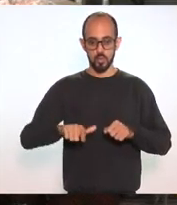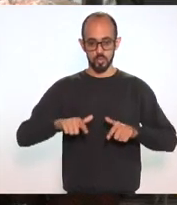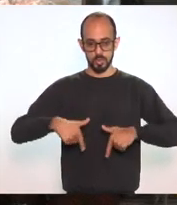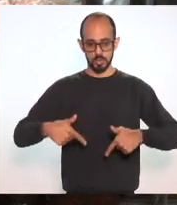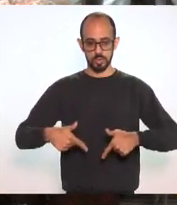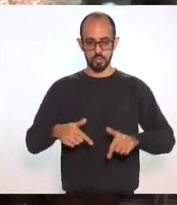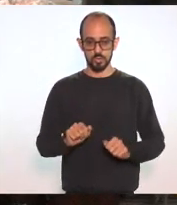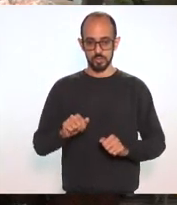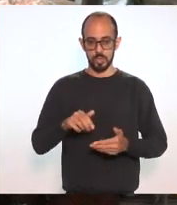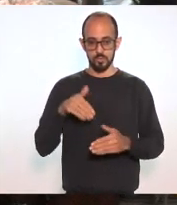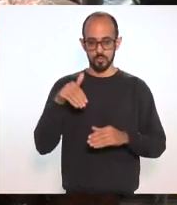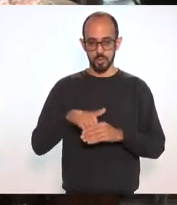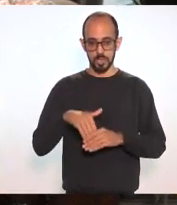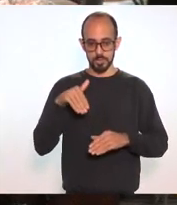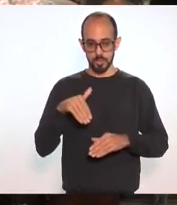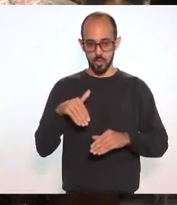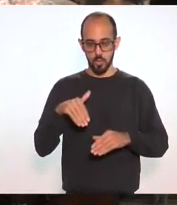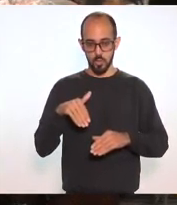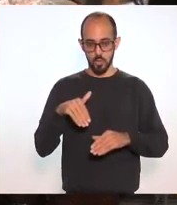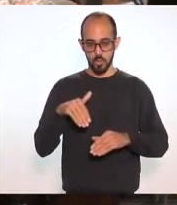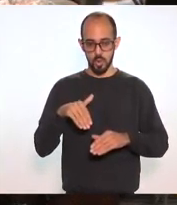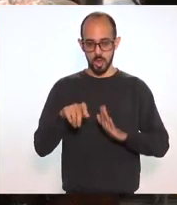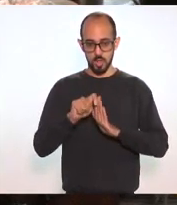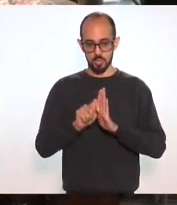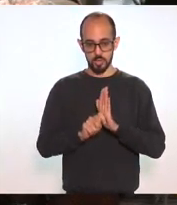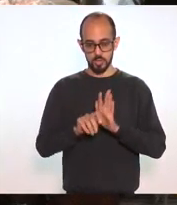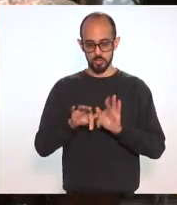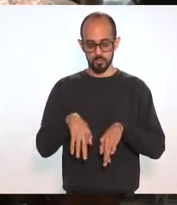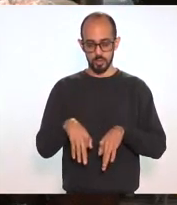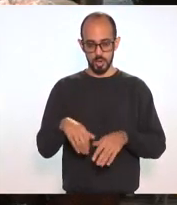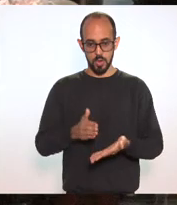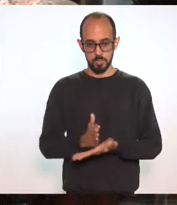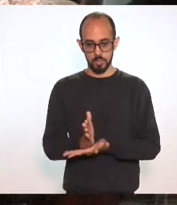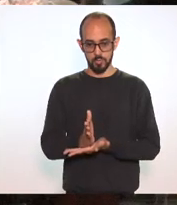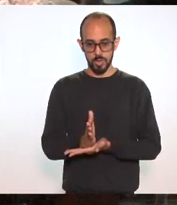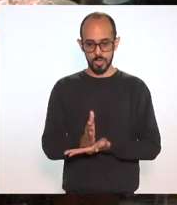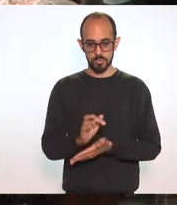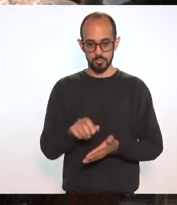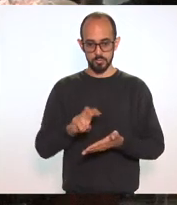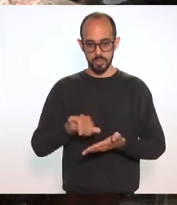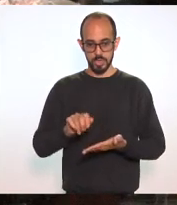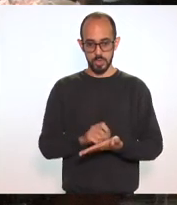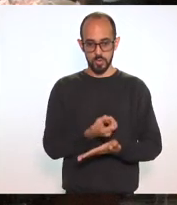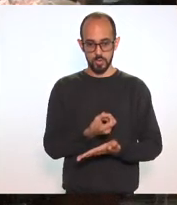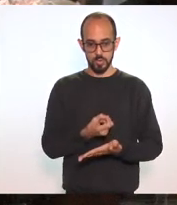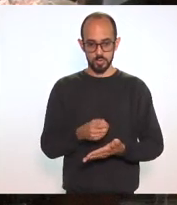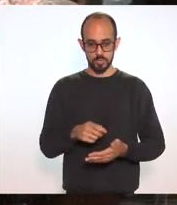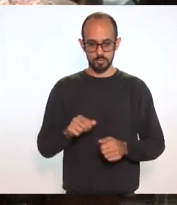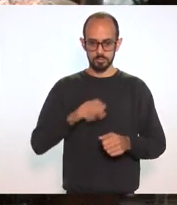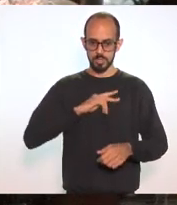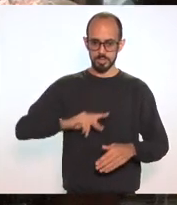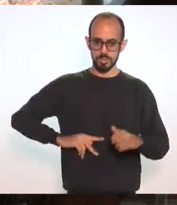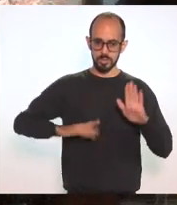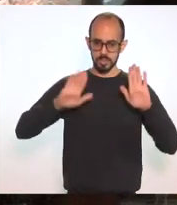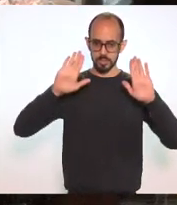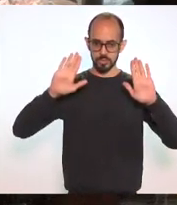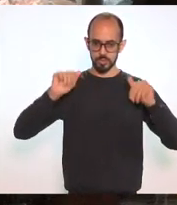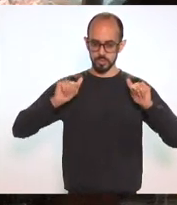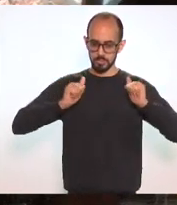Em votação, a redação final. Se os que aprovam, se estão aprovados, vai autógrafo. Presidente,